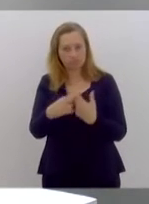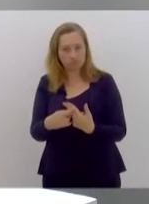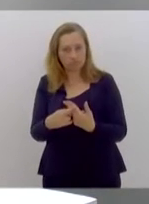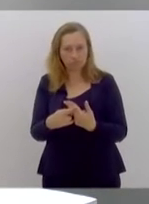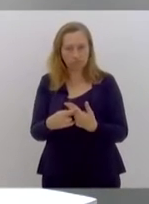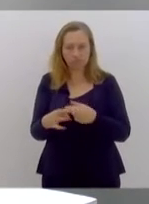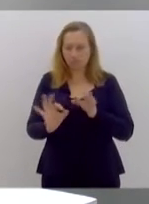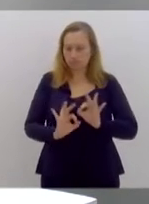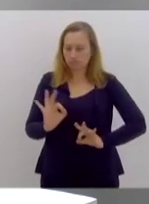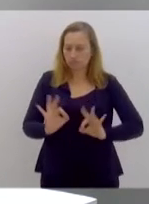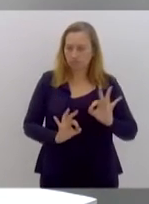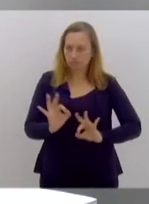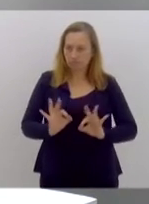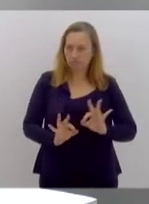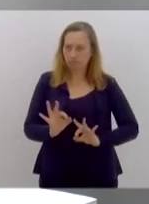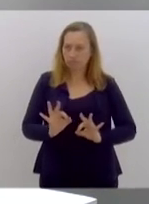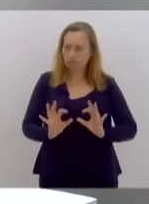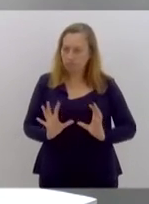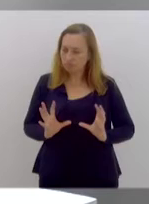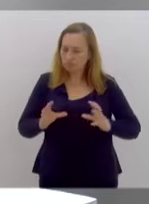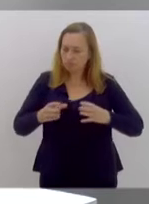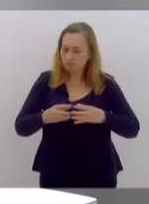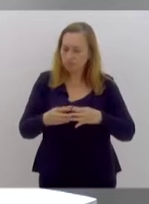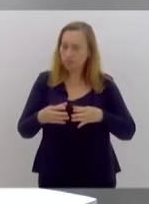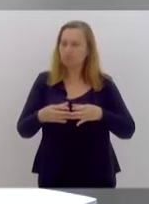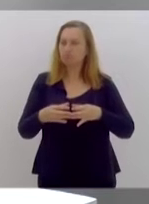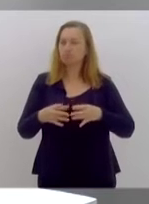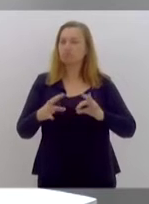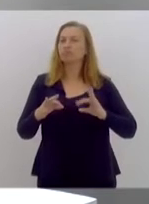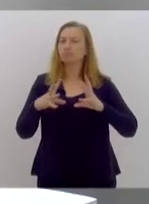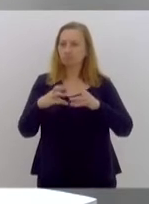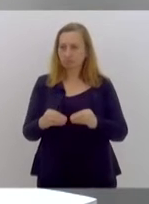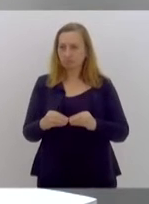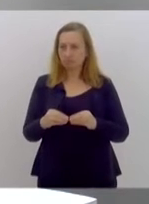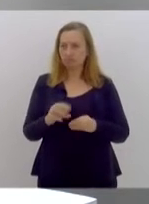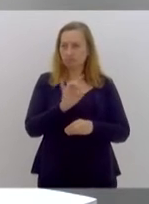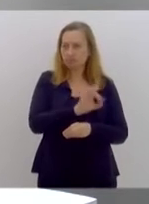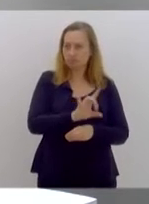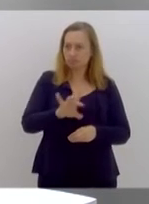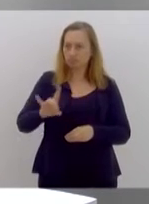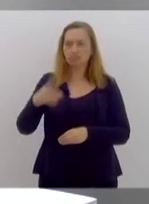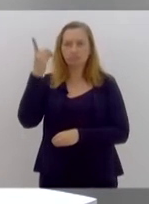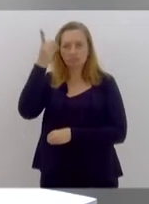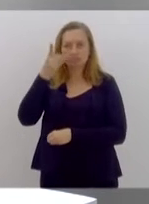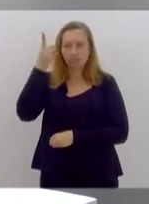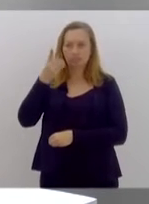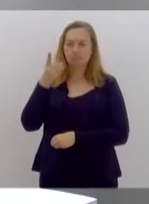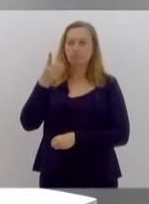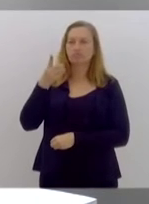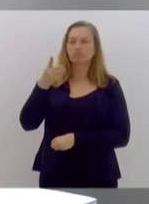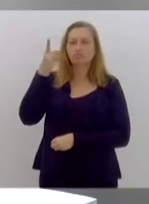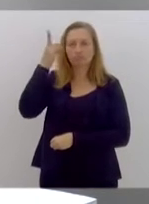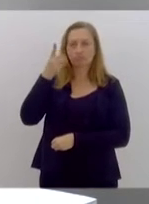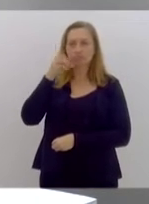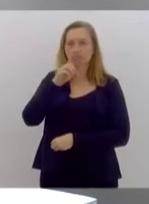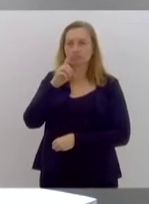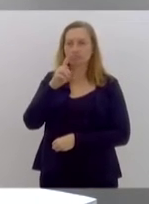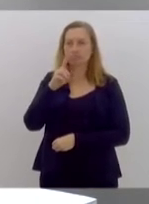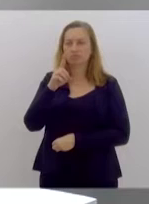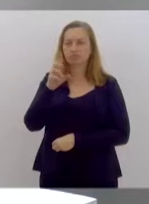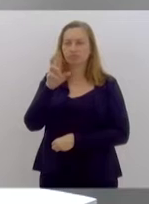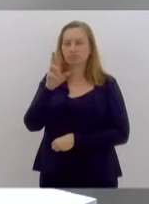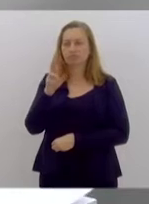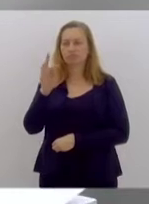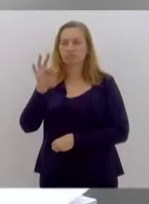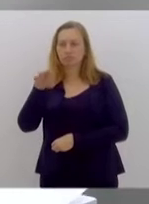sistematização é uma obra coletiva não é os mandatos que participaram os mandatos